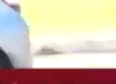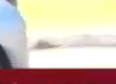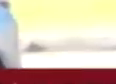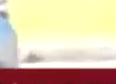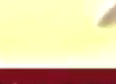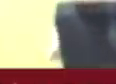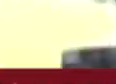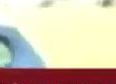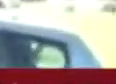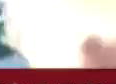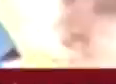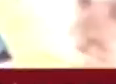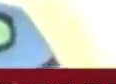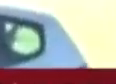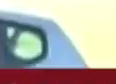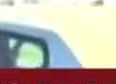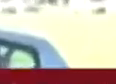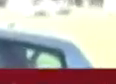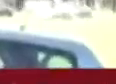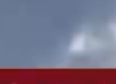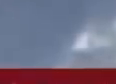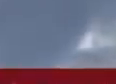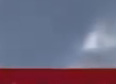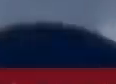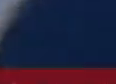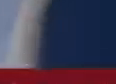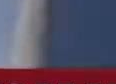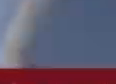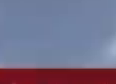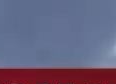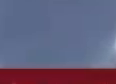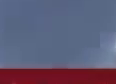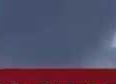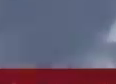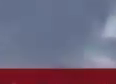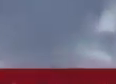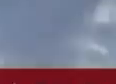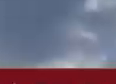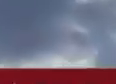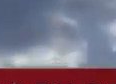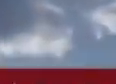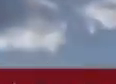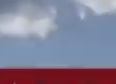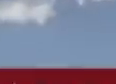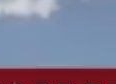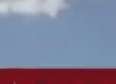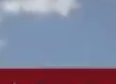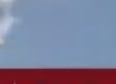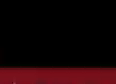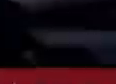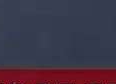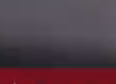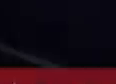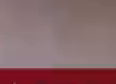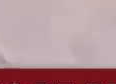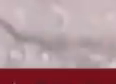Na verdade, a nossa função é falar, né, Tiago? Nossa função é dizer as nossas opiniões, que normalmente refletem as opiniões das